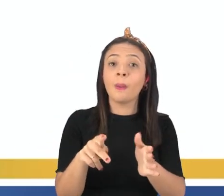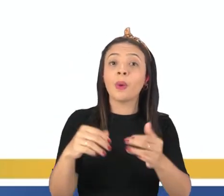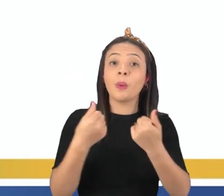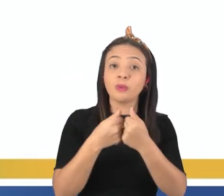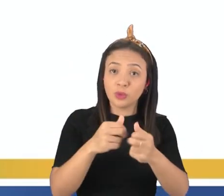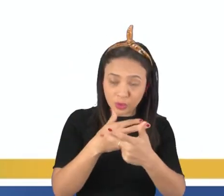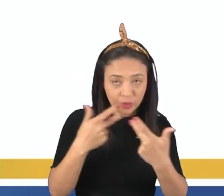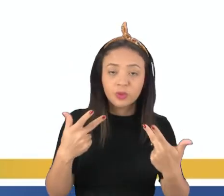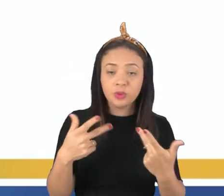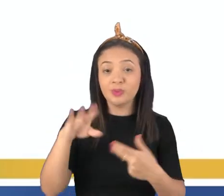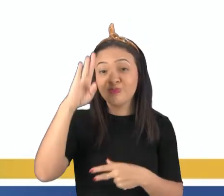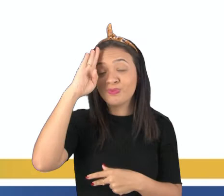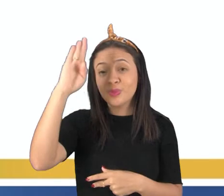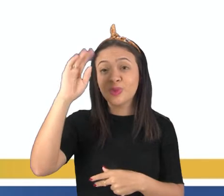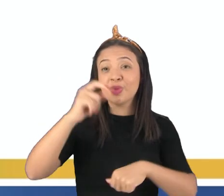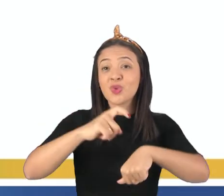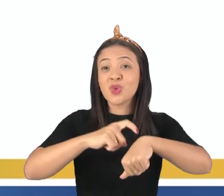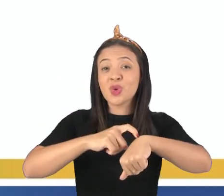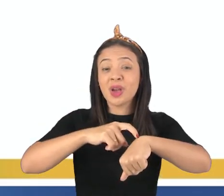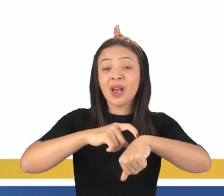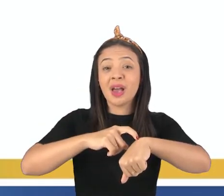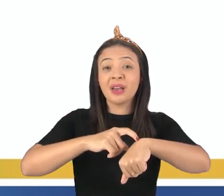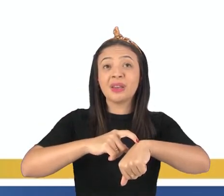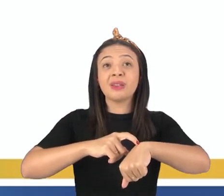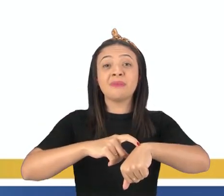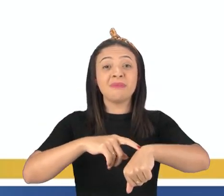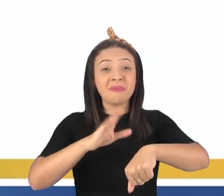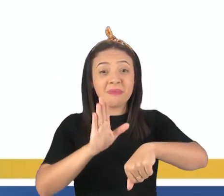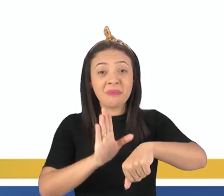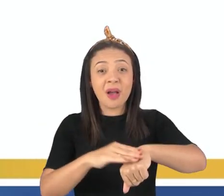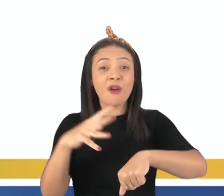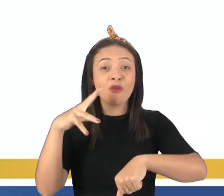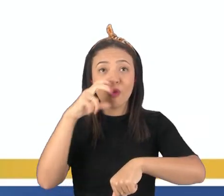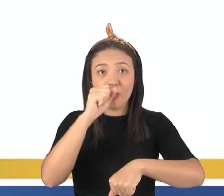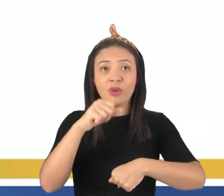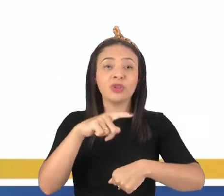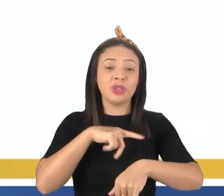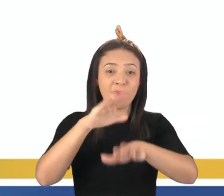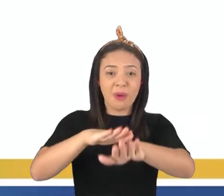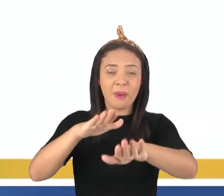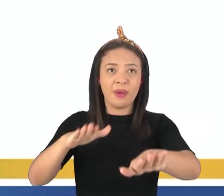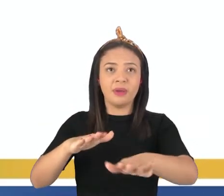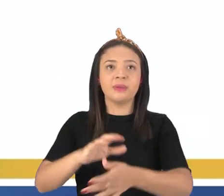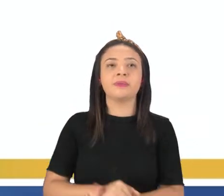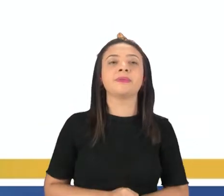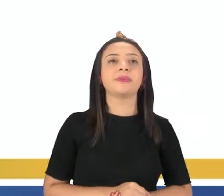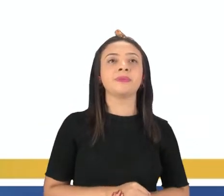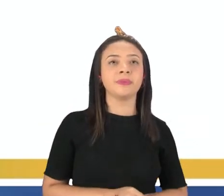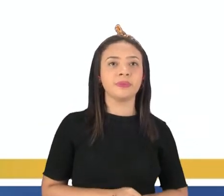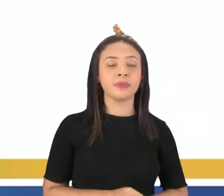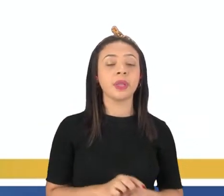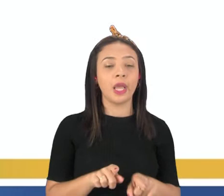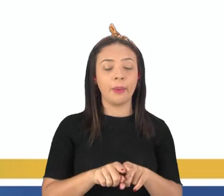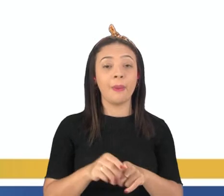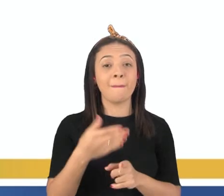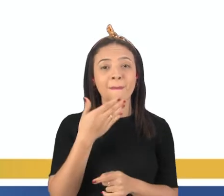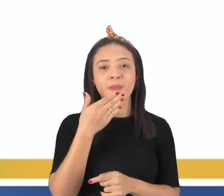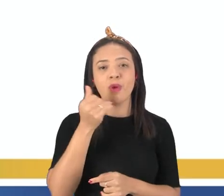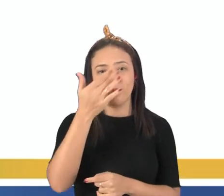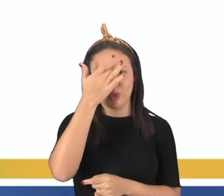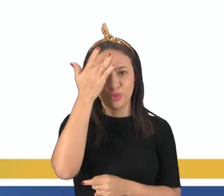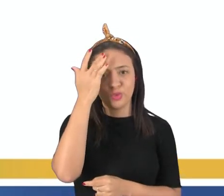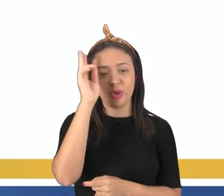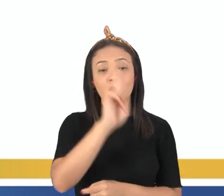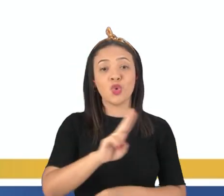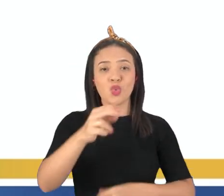congestionamento, principalmente nos horários de pico. Então, tendo um corredor livre para o ônibus, isso já pode melhorar bastante para o usuário. E